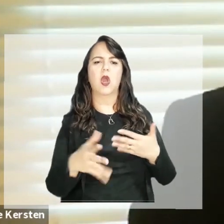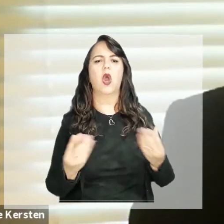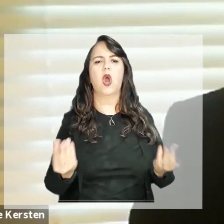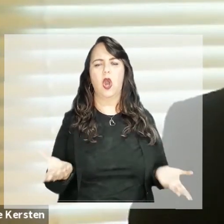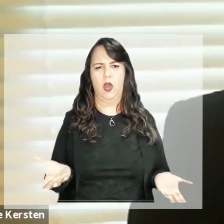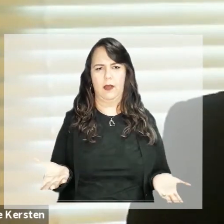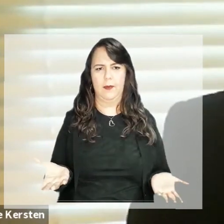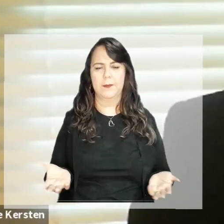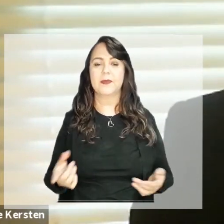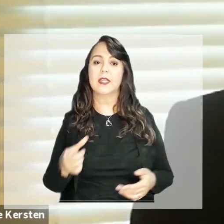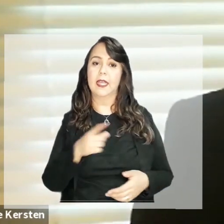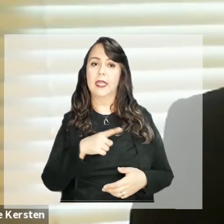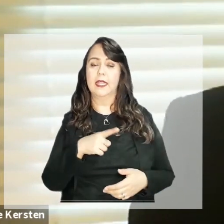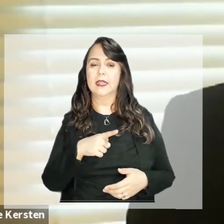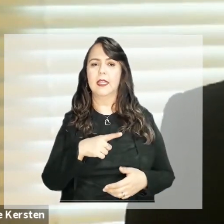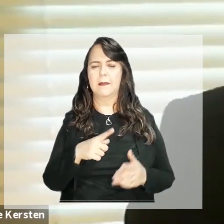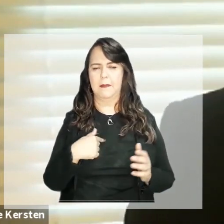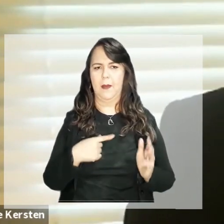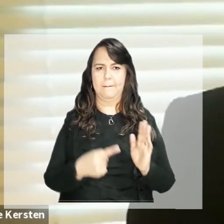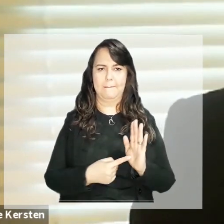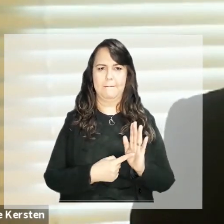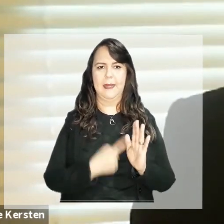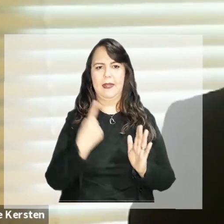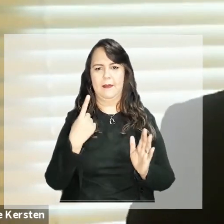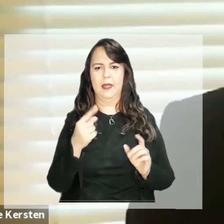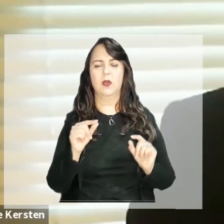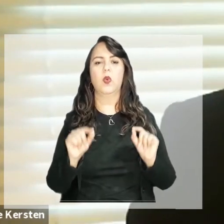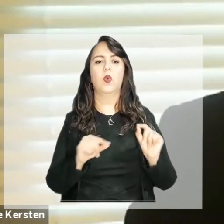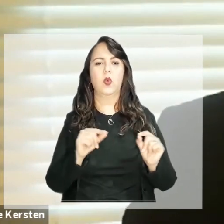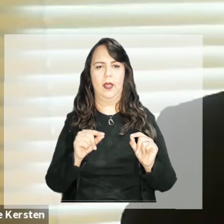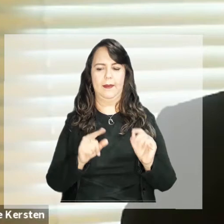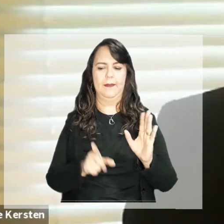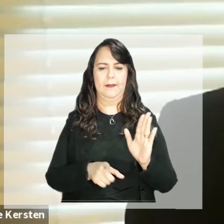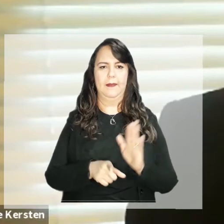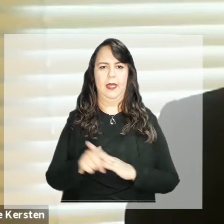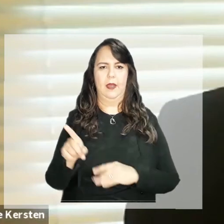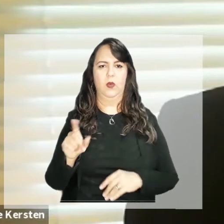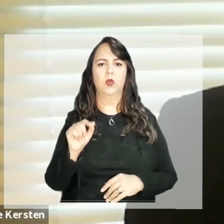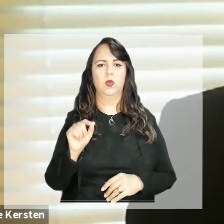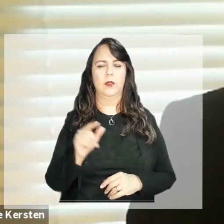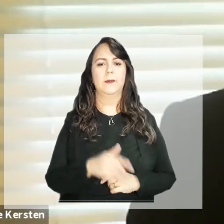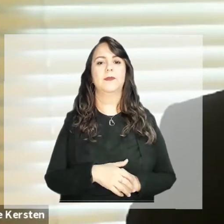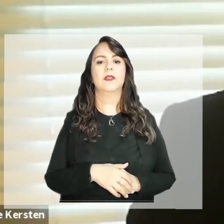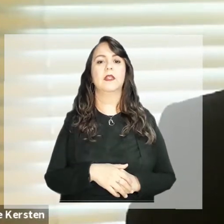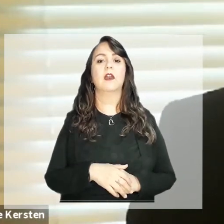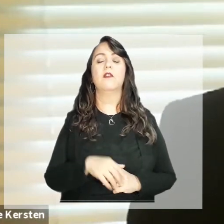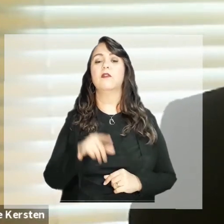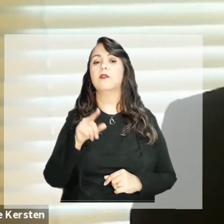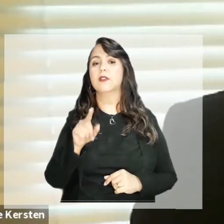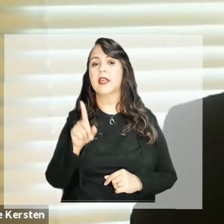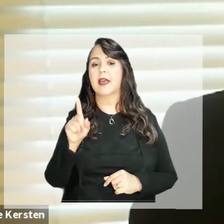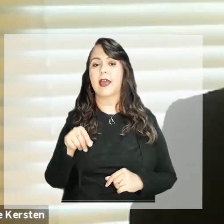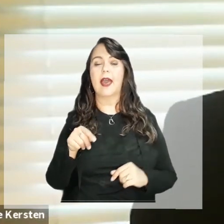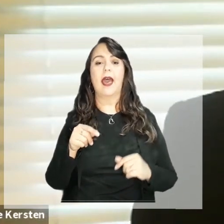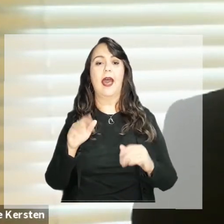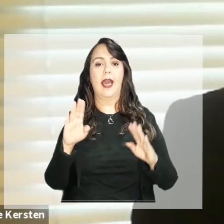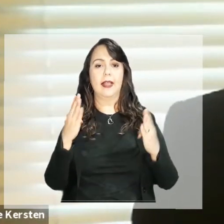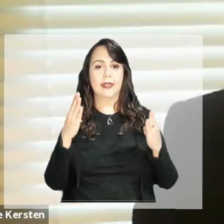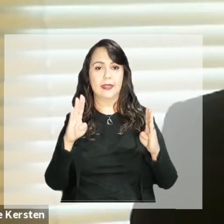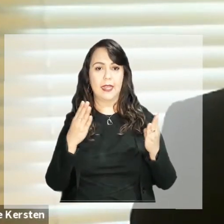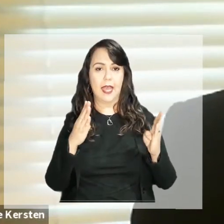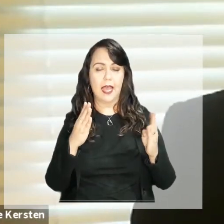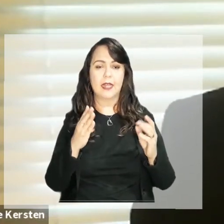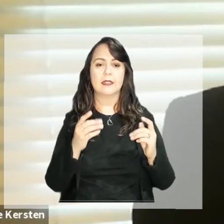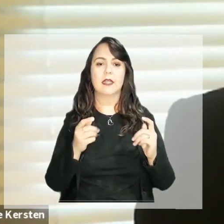primeira intervenção seria nesse sentido. De que forma, para a análise econômica do direito, qual é o impacto, qual é a importância